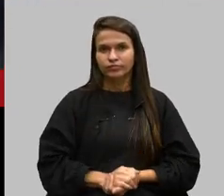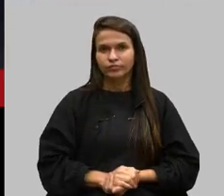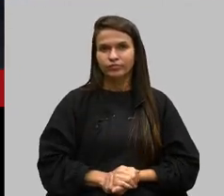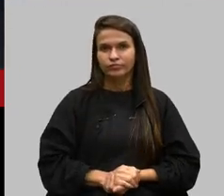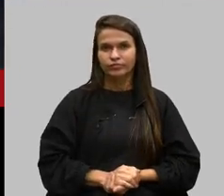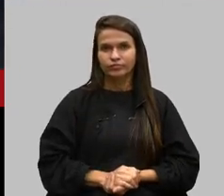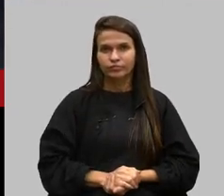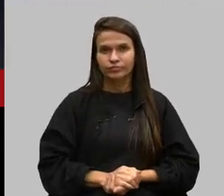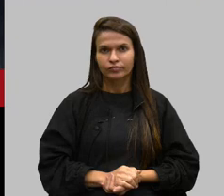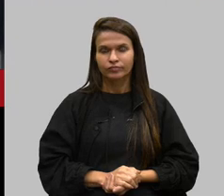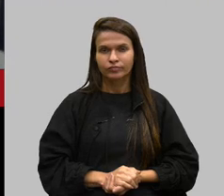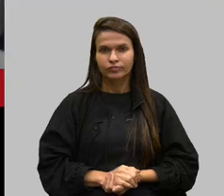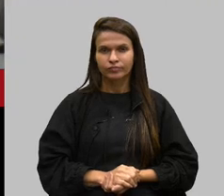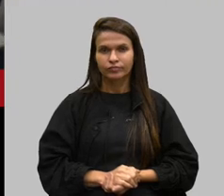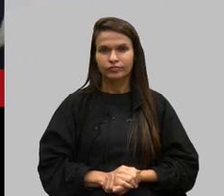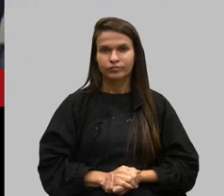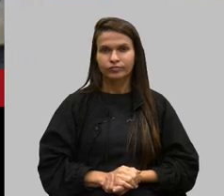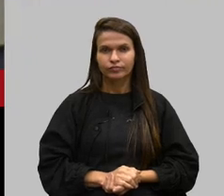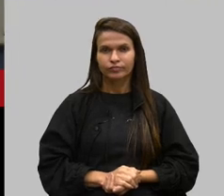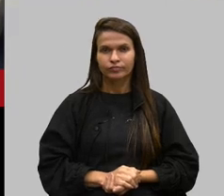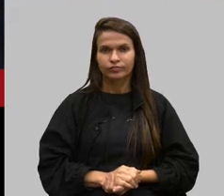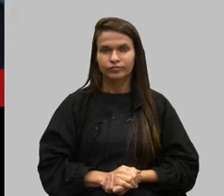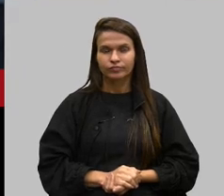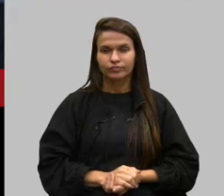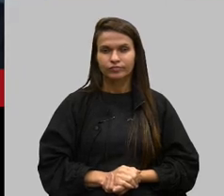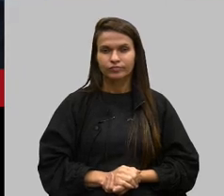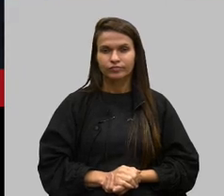a a palavra dele